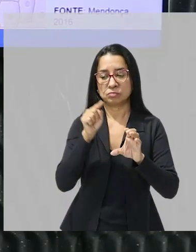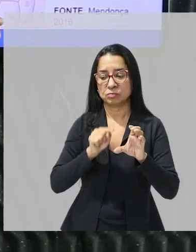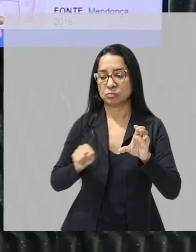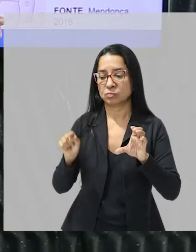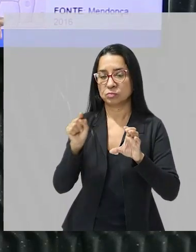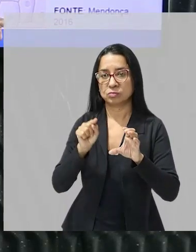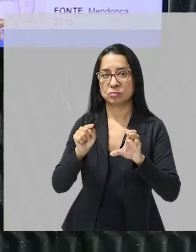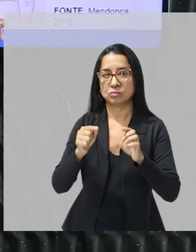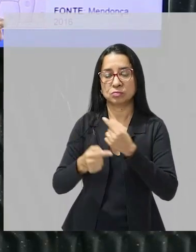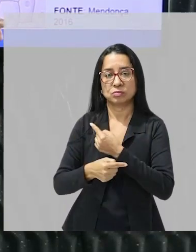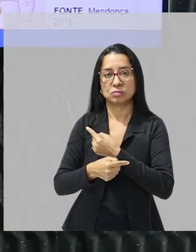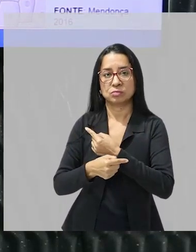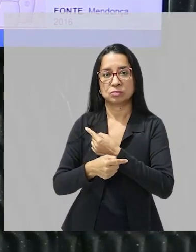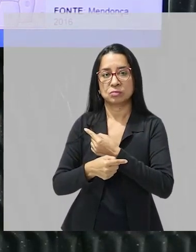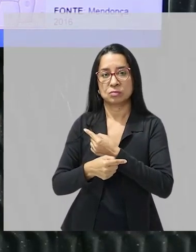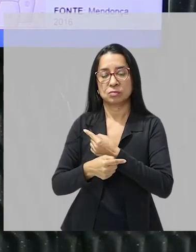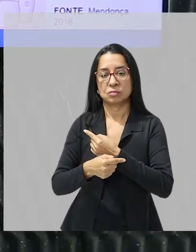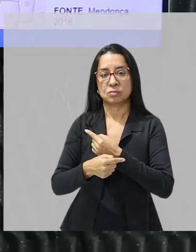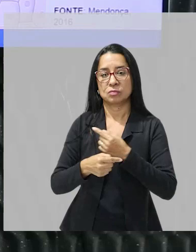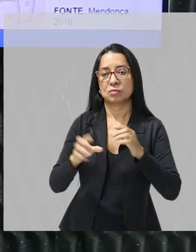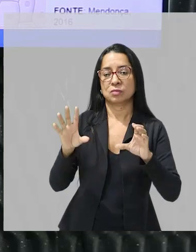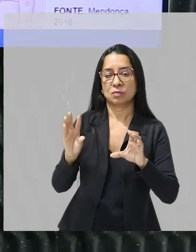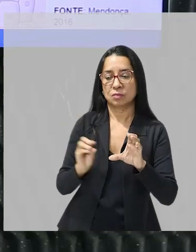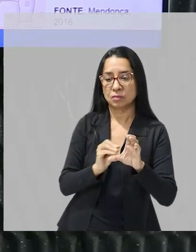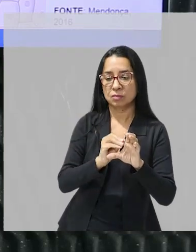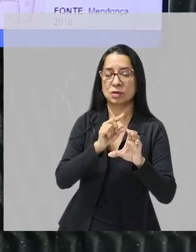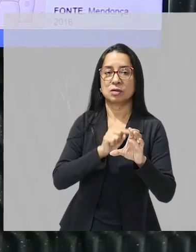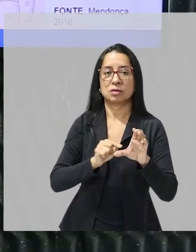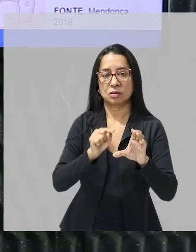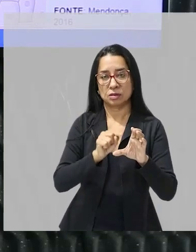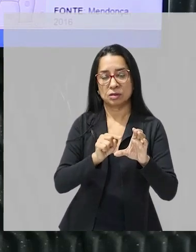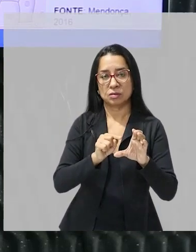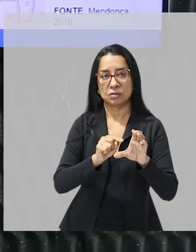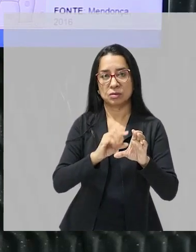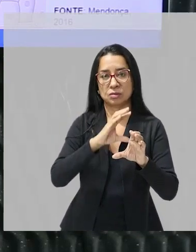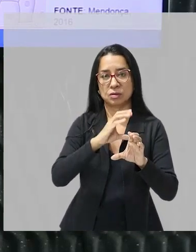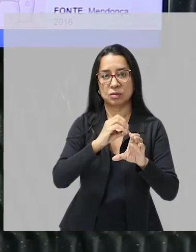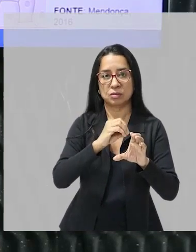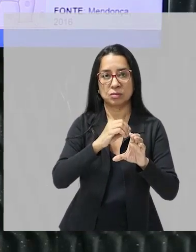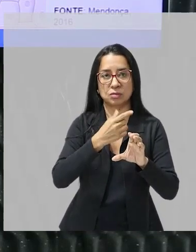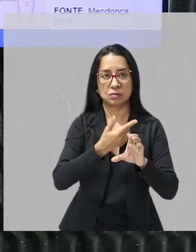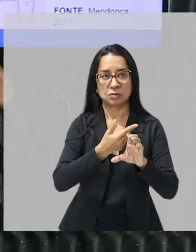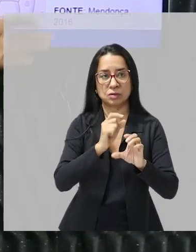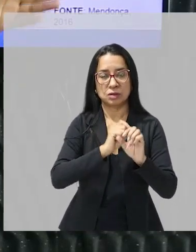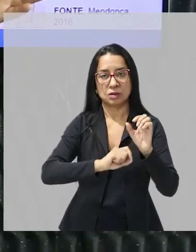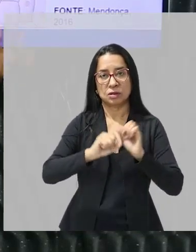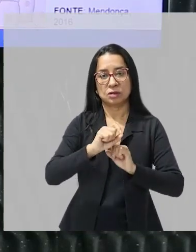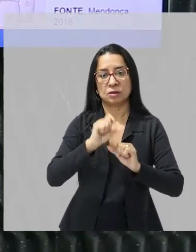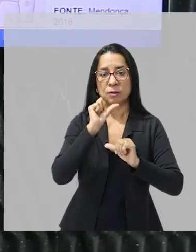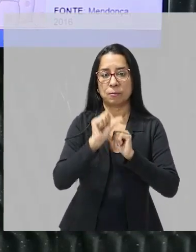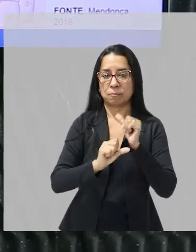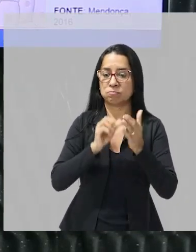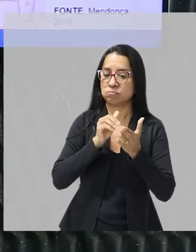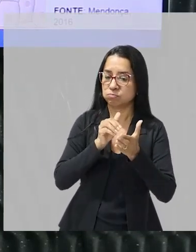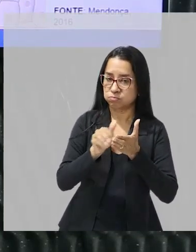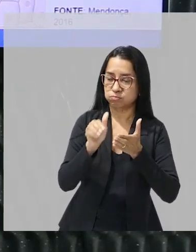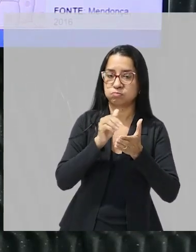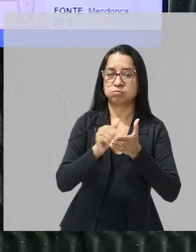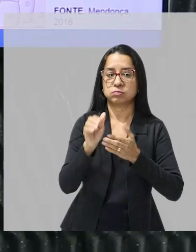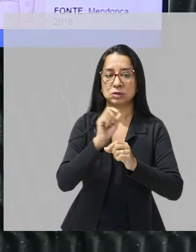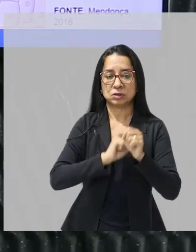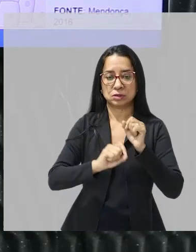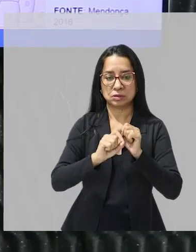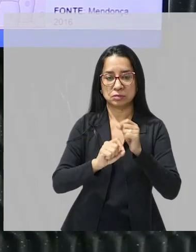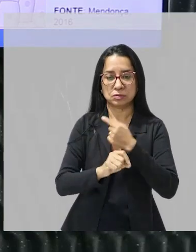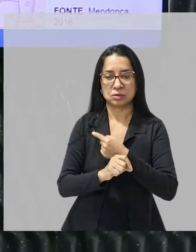ela recebe o oxigênio e entrega quem? O gás carbônico. E esse gás carbônico ele vai ser eliminado para